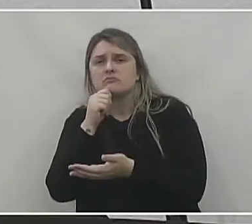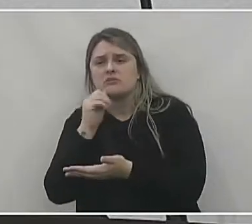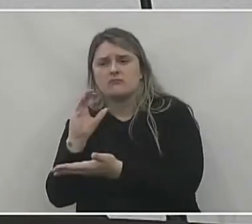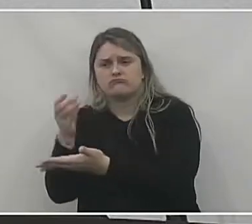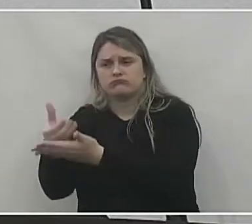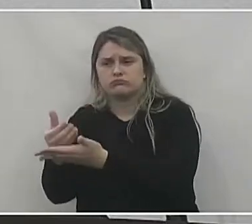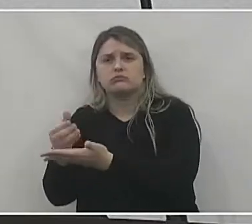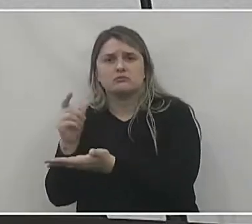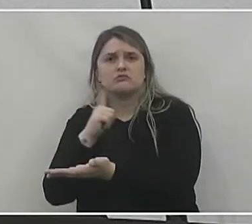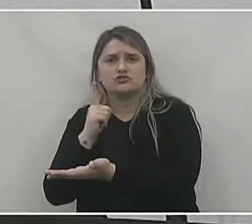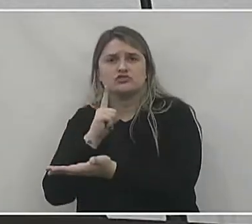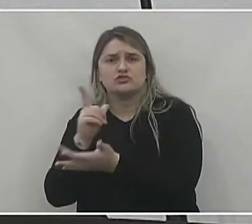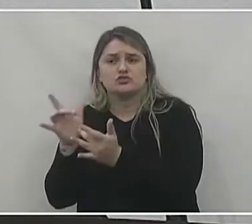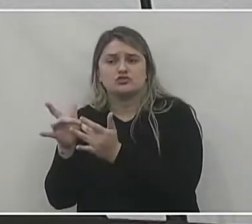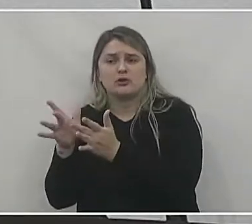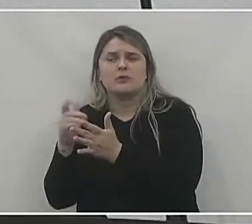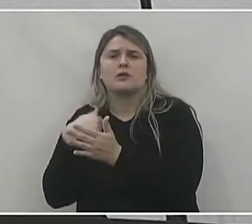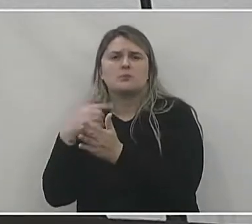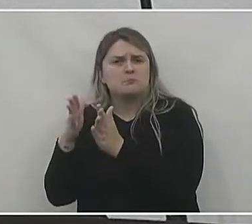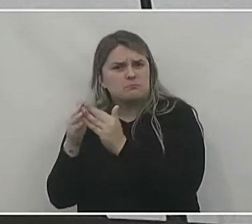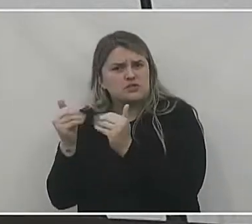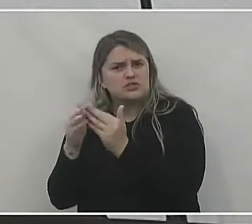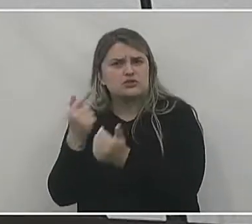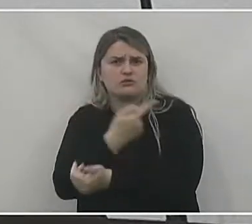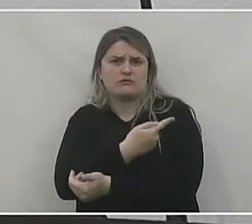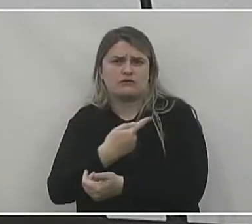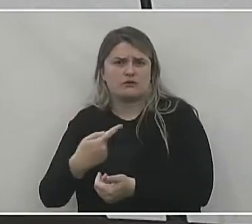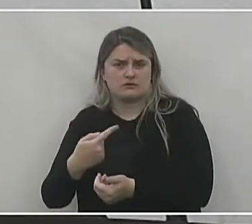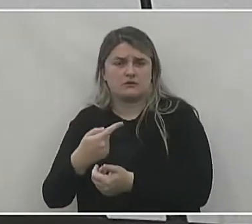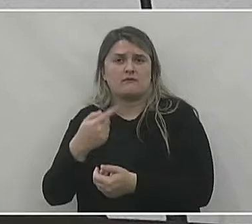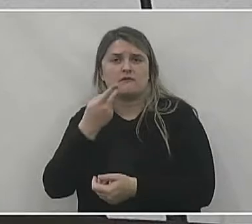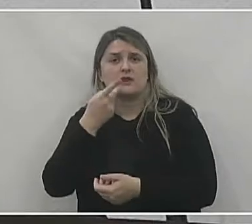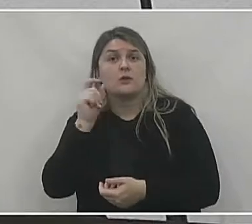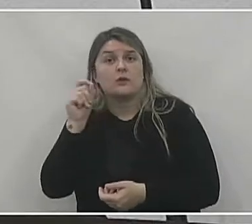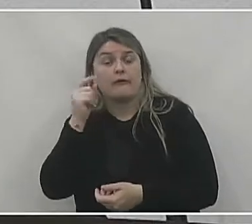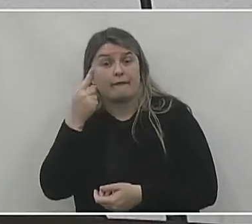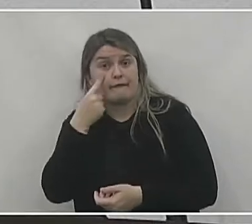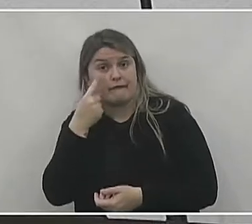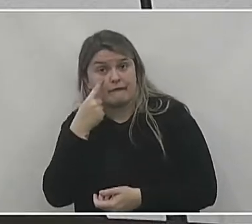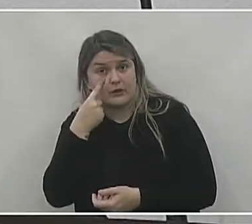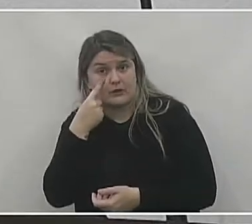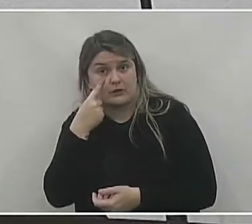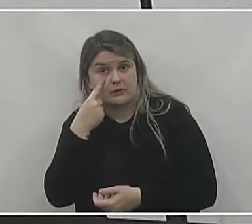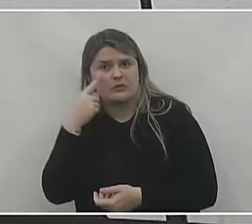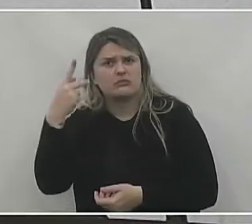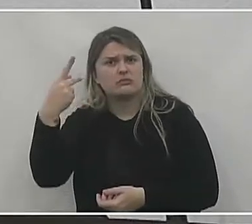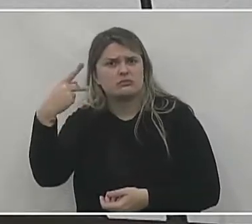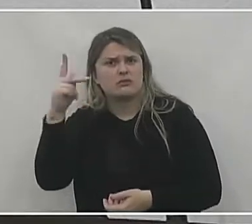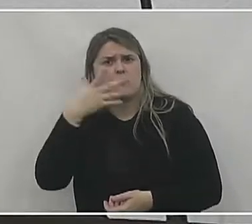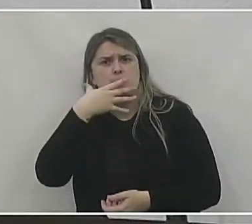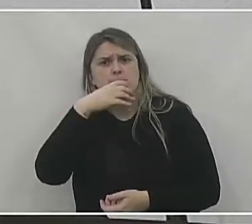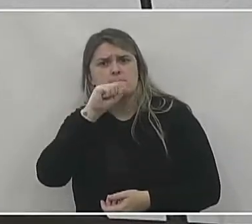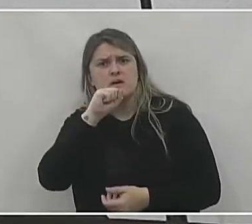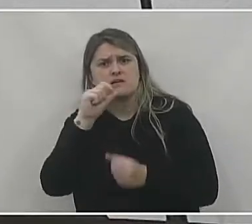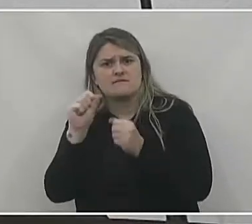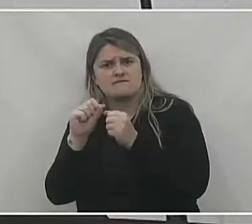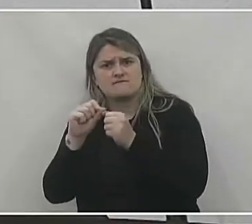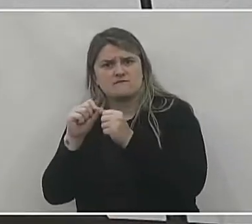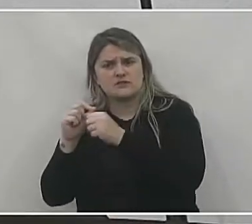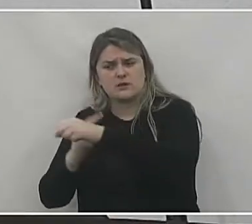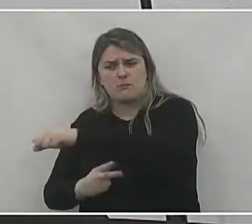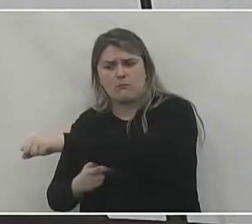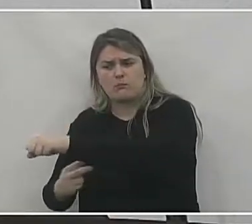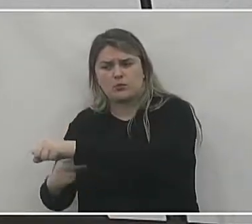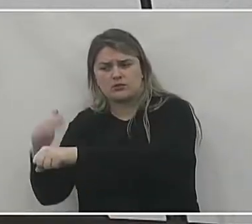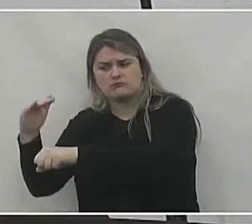para investimentos. E eu fiz um apelo ao governador e disse o seguinte: veja, o teu pai fez a ponte de baixo.